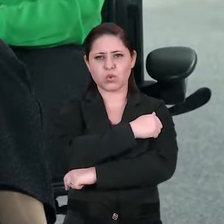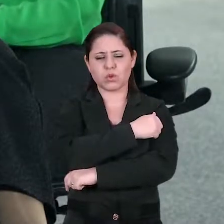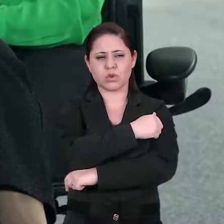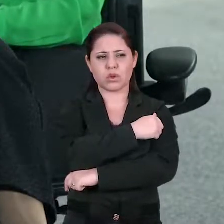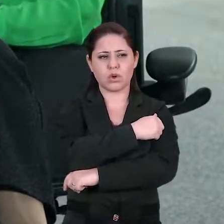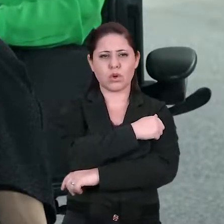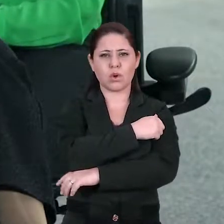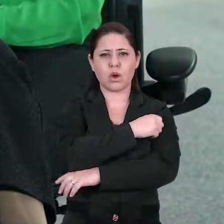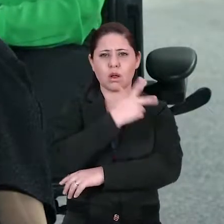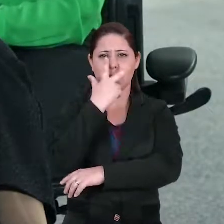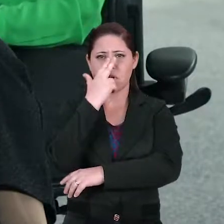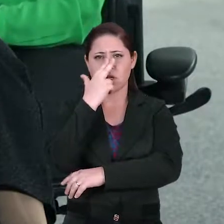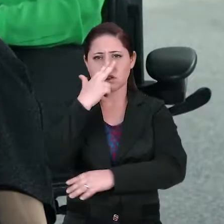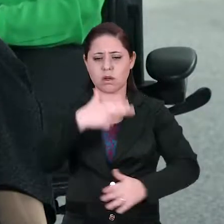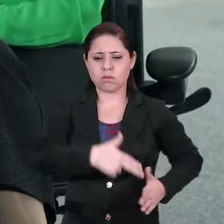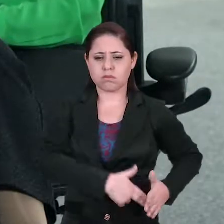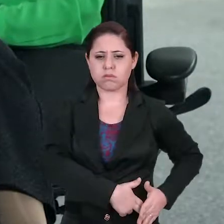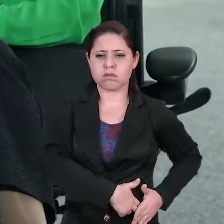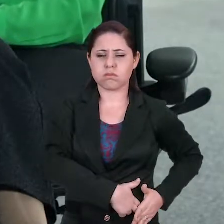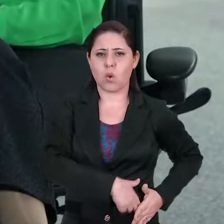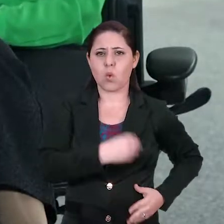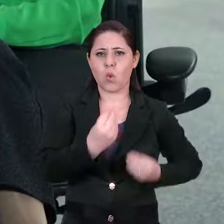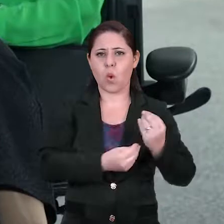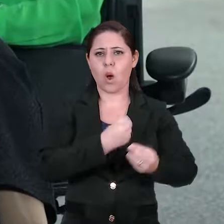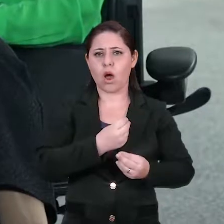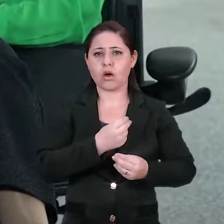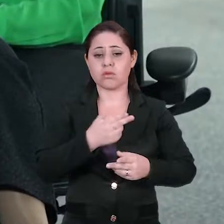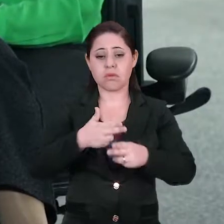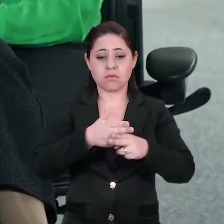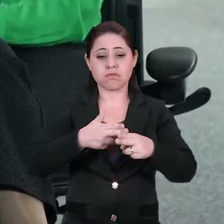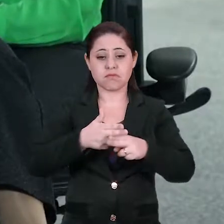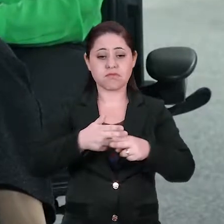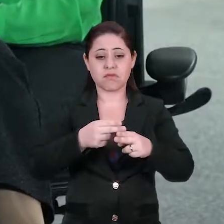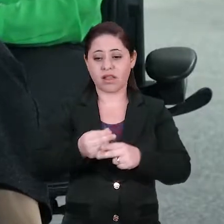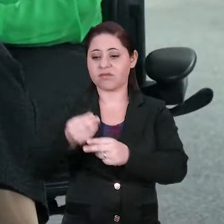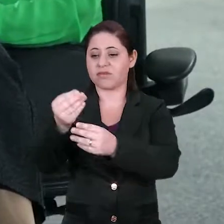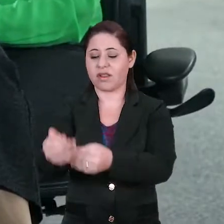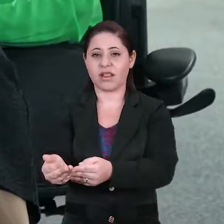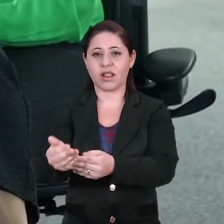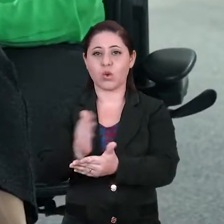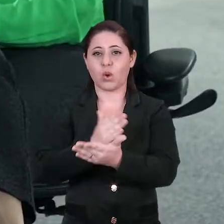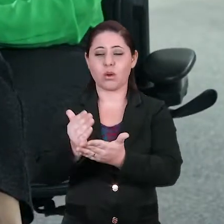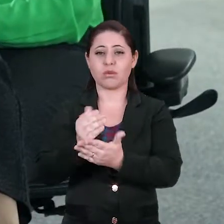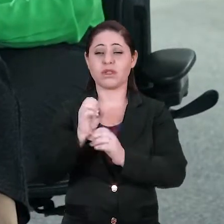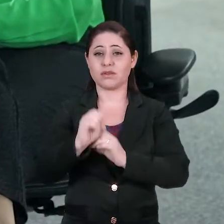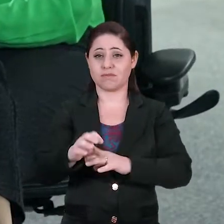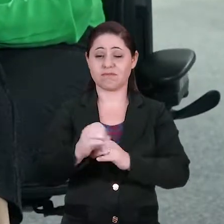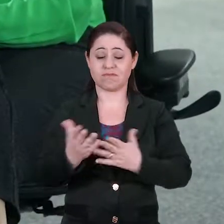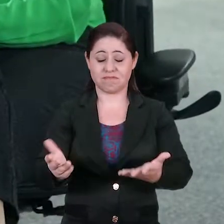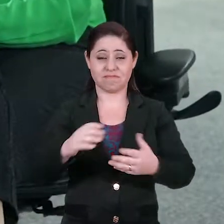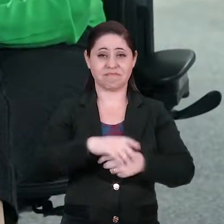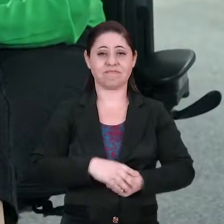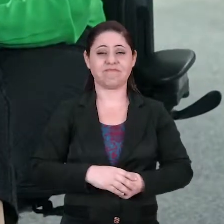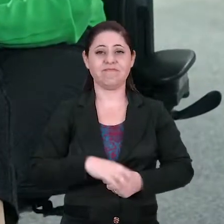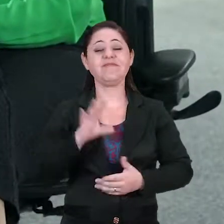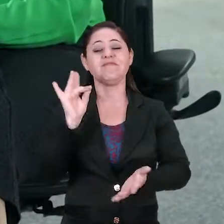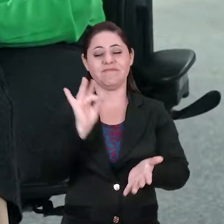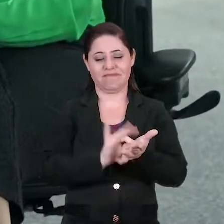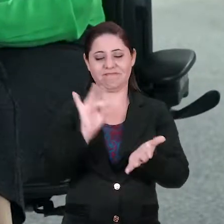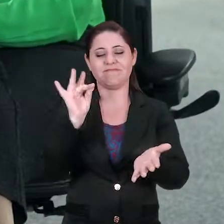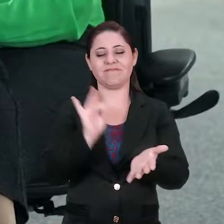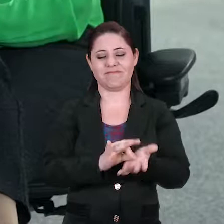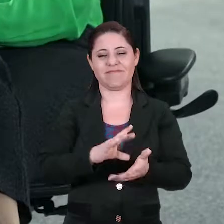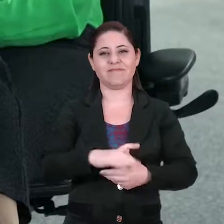dos alunos irem eventualmente armados. Como é que é essa história? Entregava a faca no início da aula? Verdade,